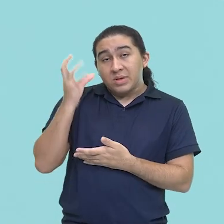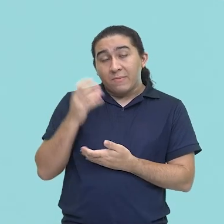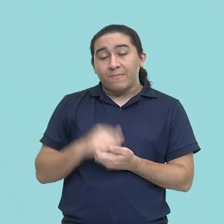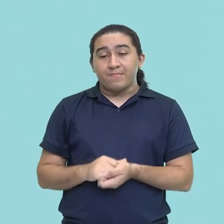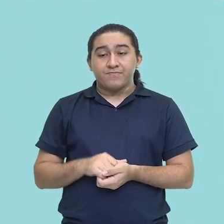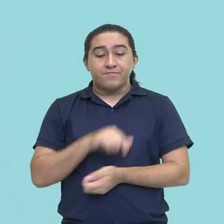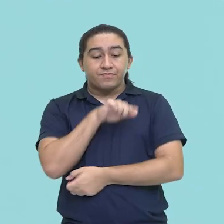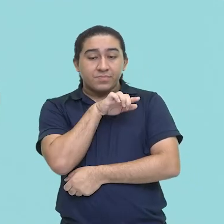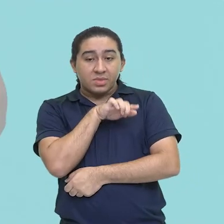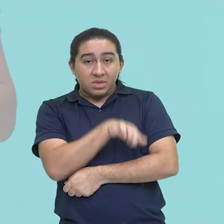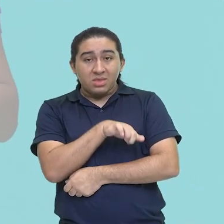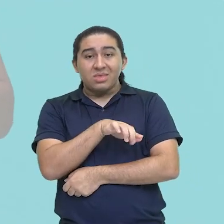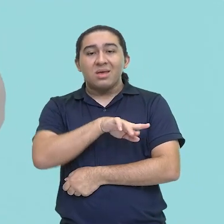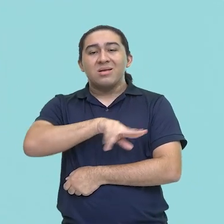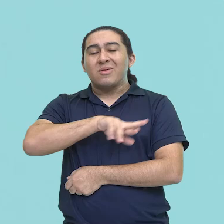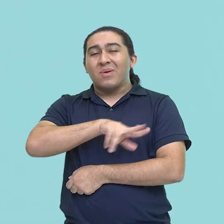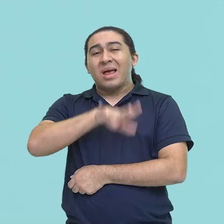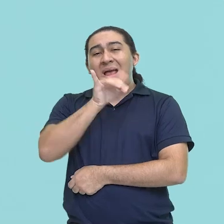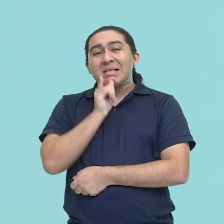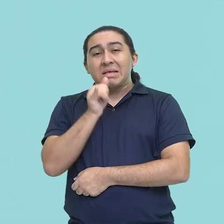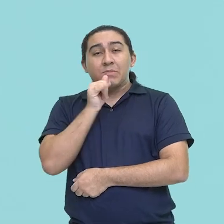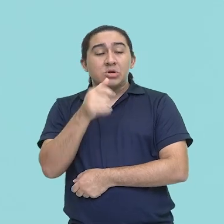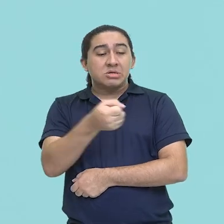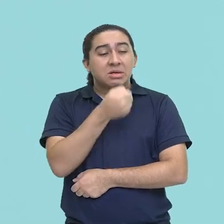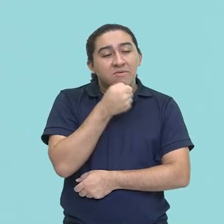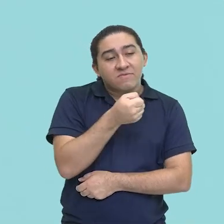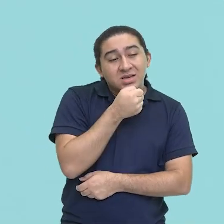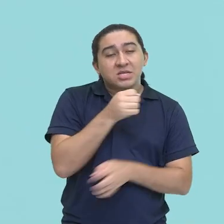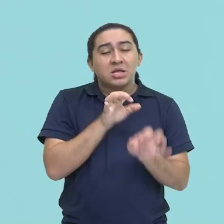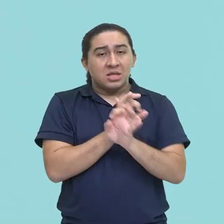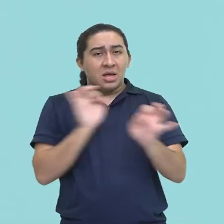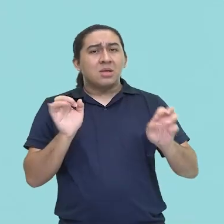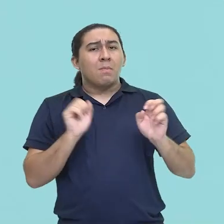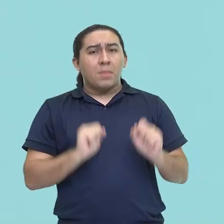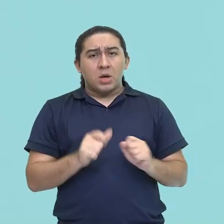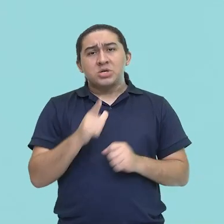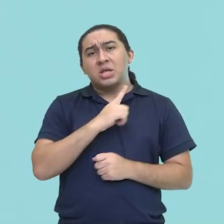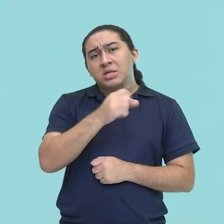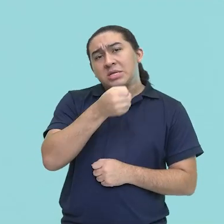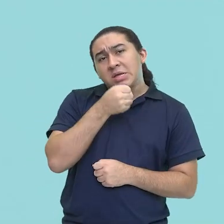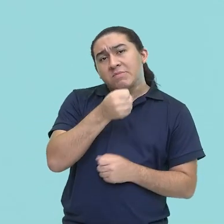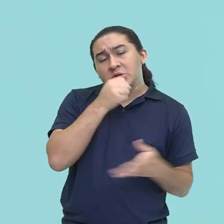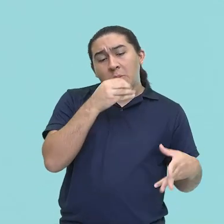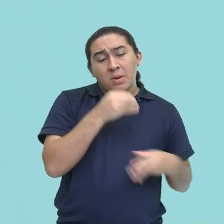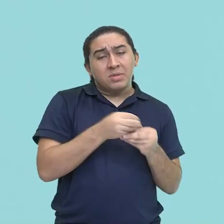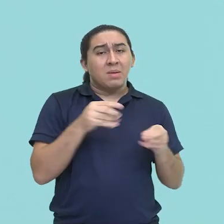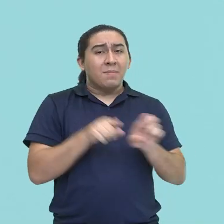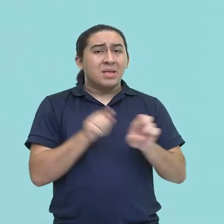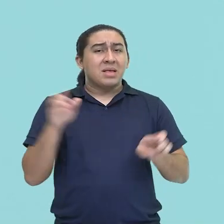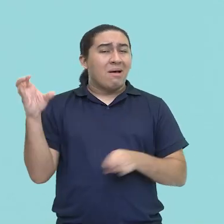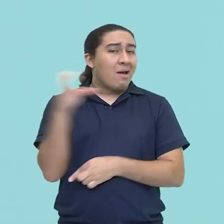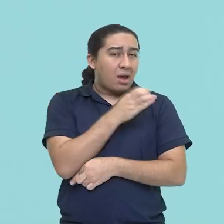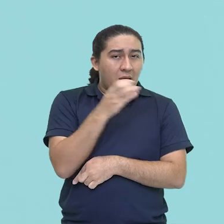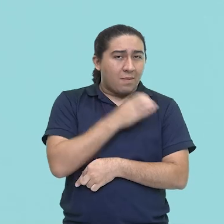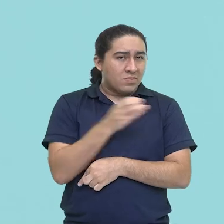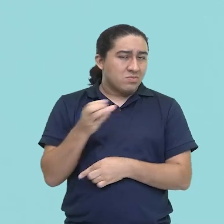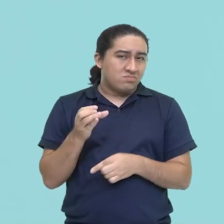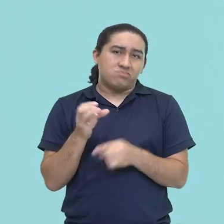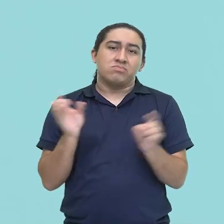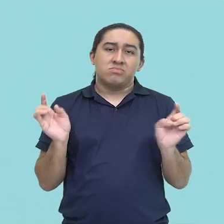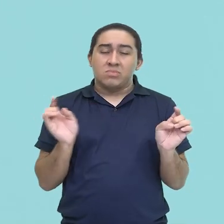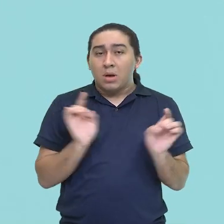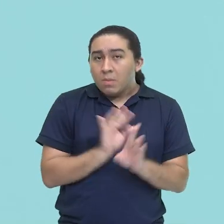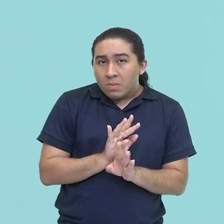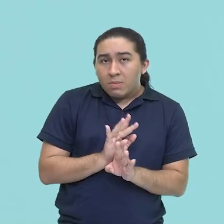ela não faz entrevistas, pode até ter uma entrevista, mas é também muito rápida, mas